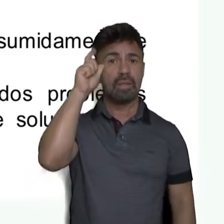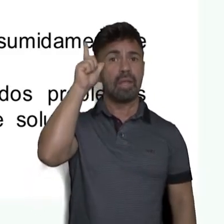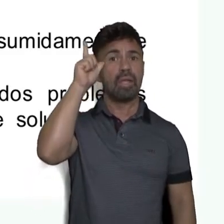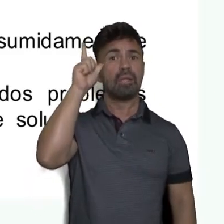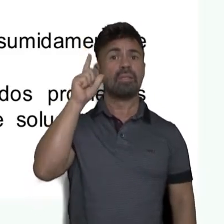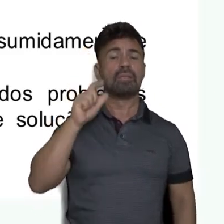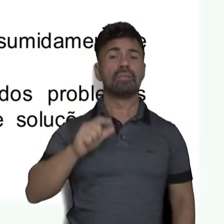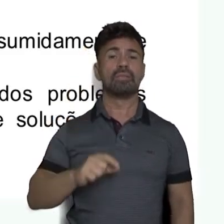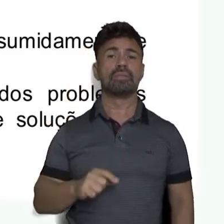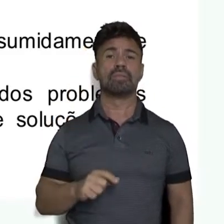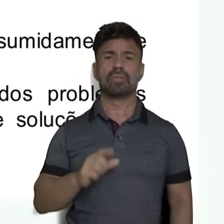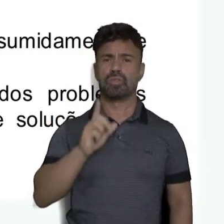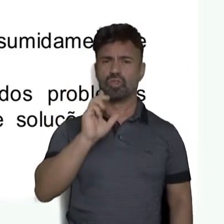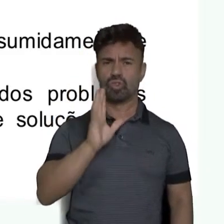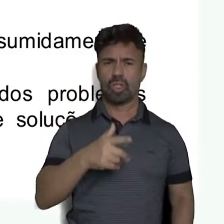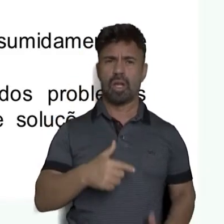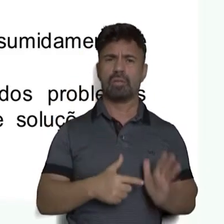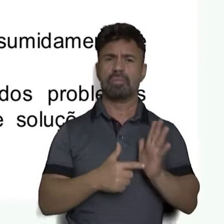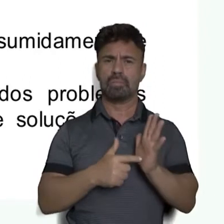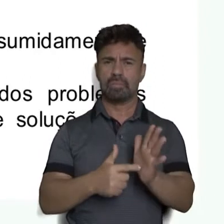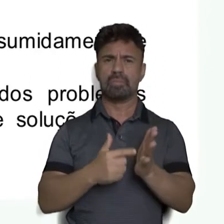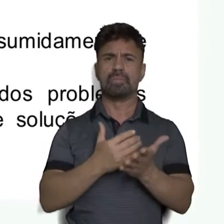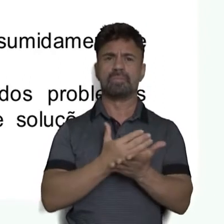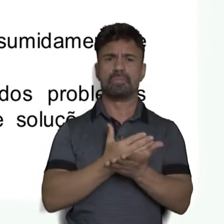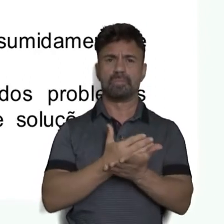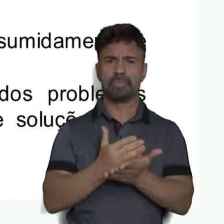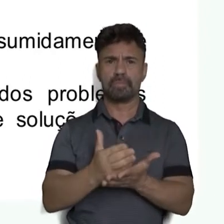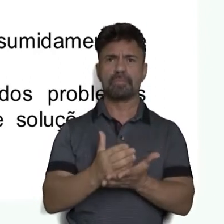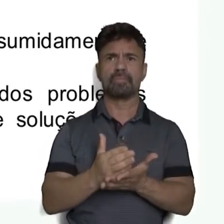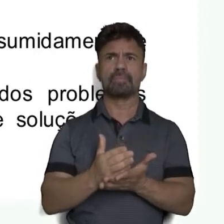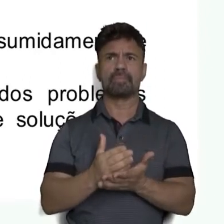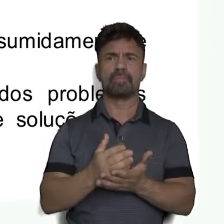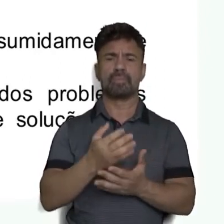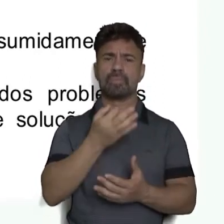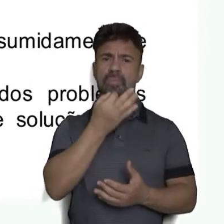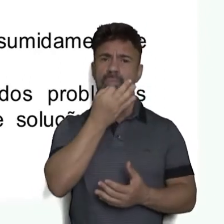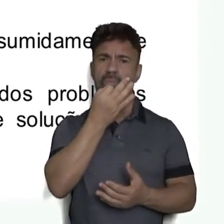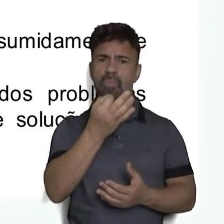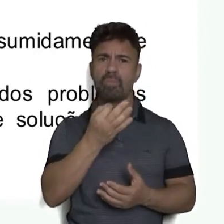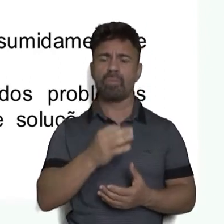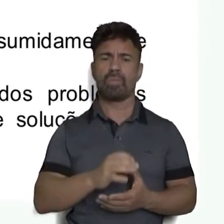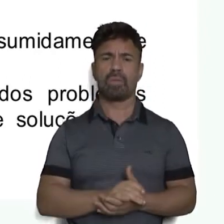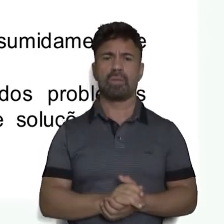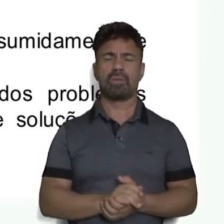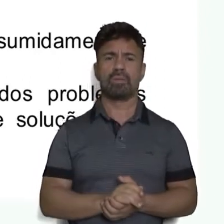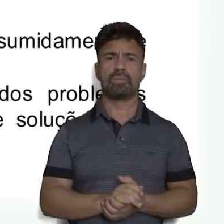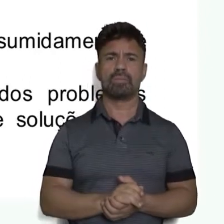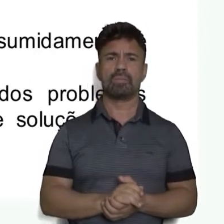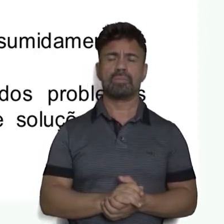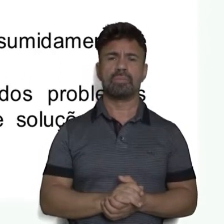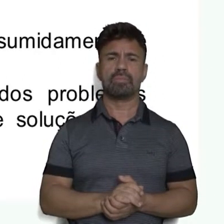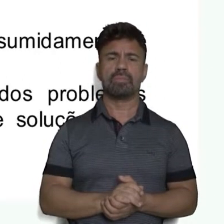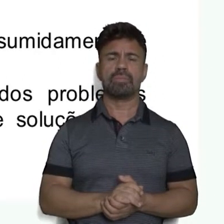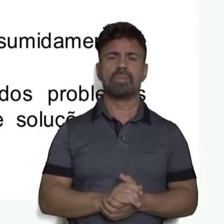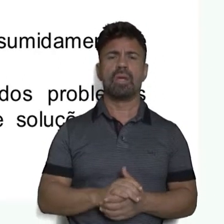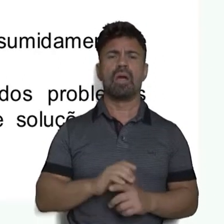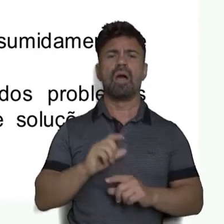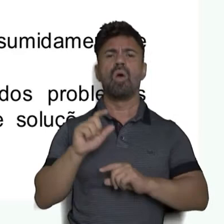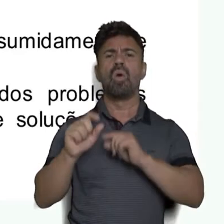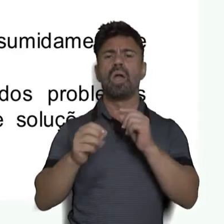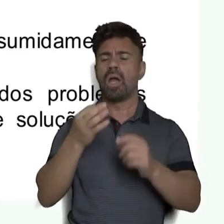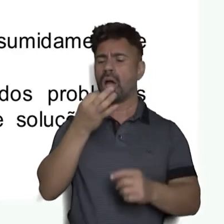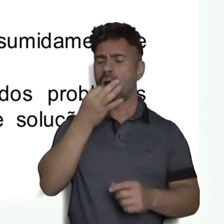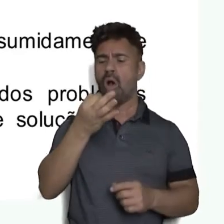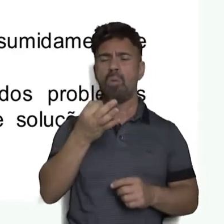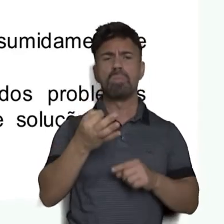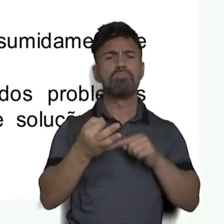que você já mostrou no início do seu texto por meio de argumentos. O que são esses argumentos?